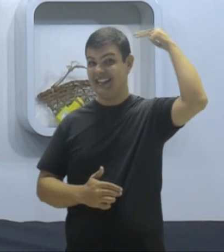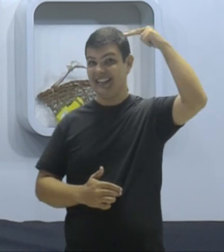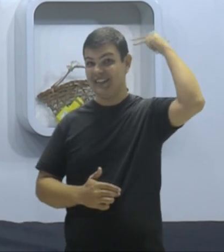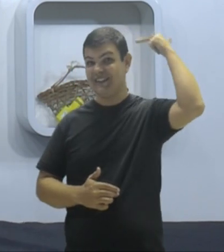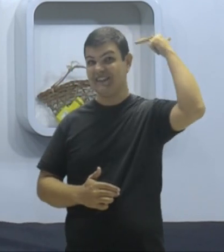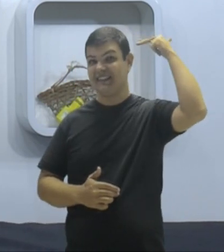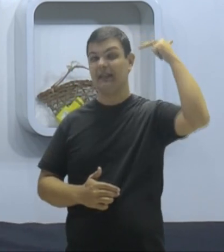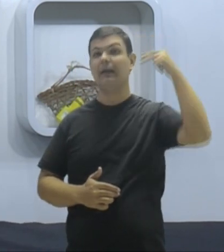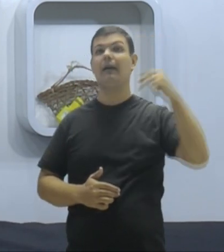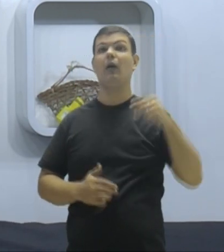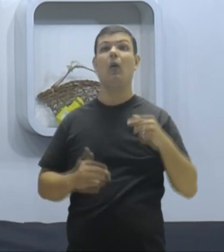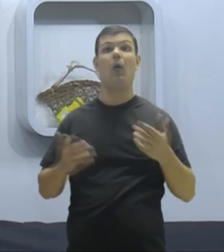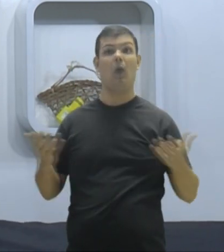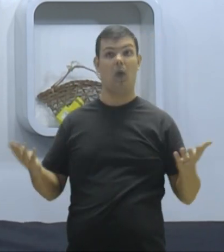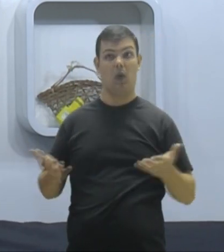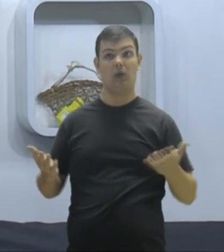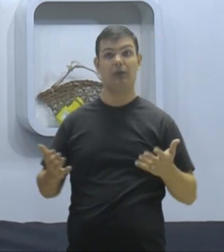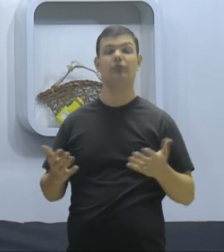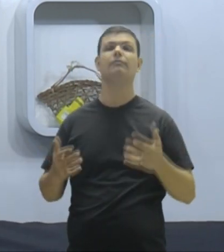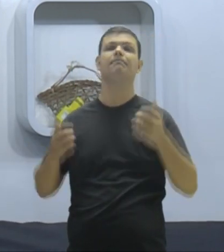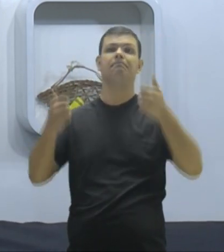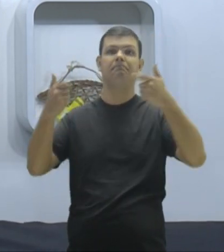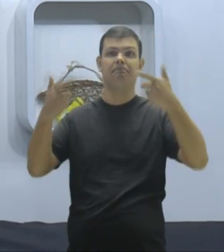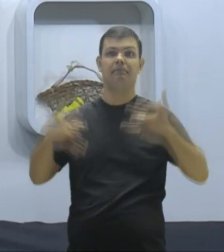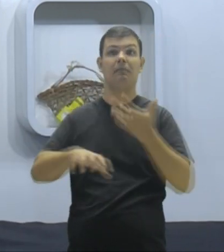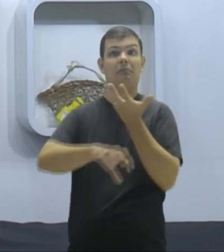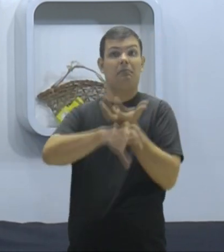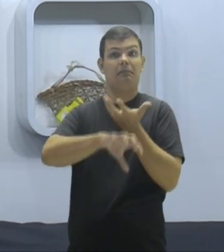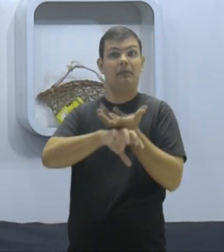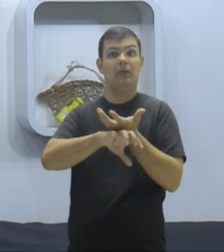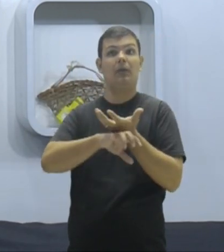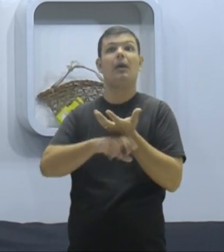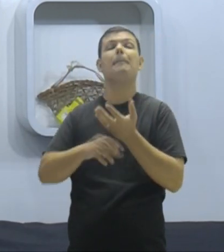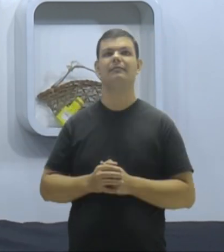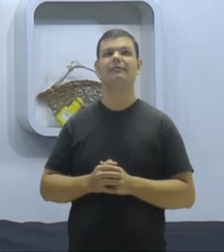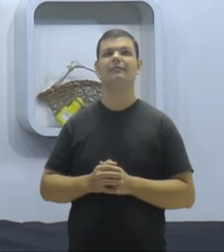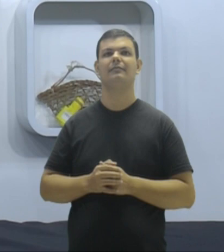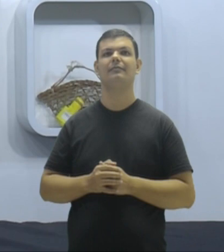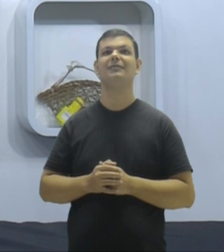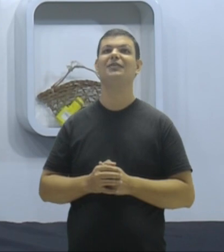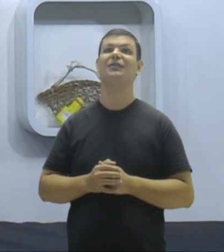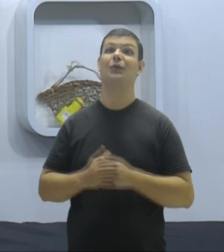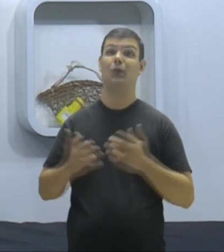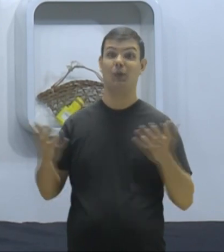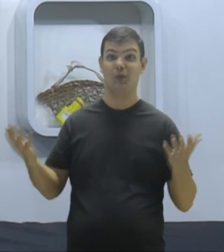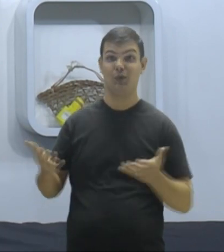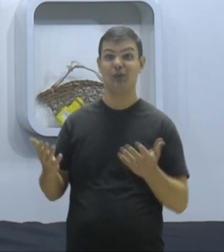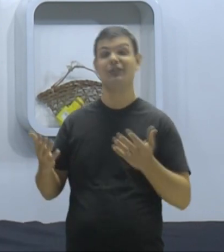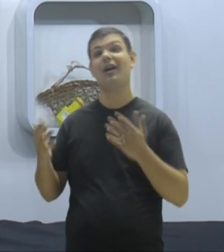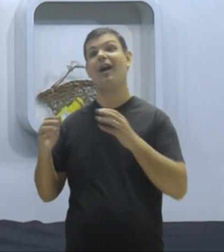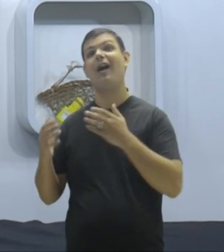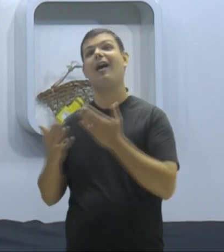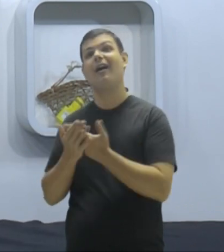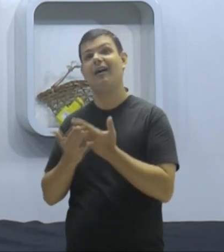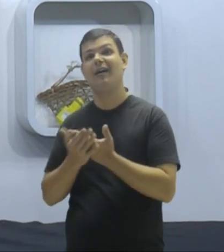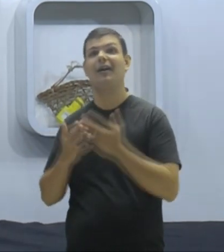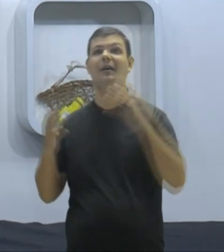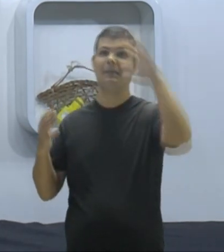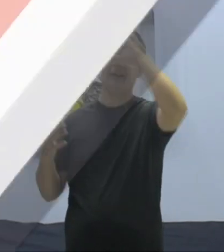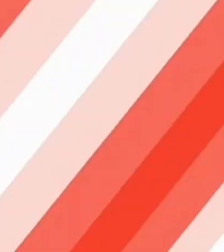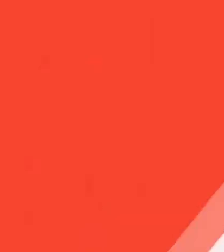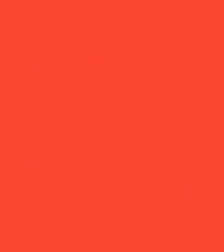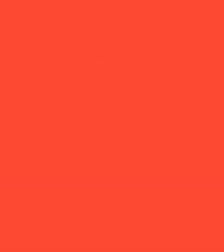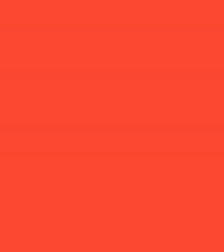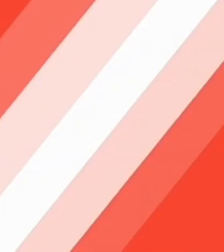Essa disciplina, hoje, o nosso conteúdo é voltado para o 4º e 5º ano. Hoje a nossa aula é sobre diversidade